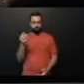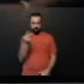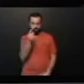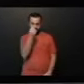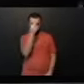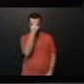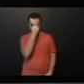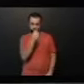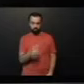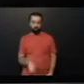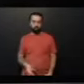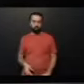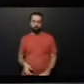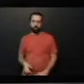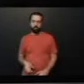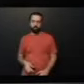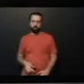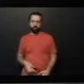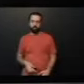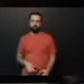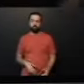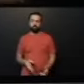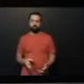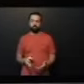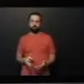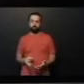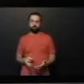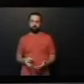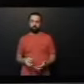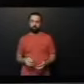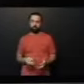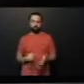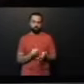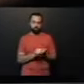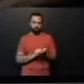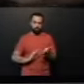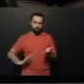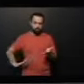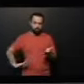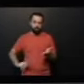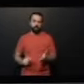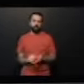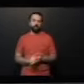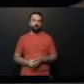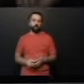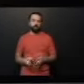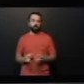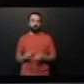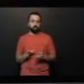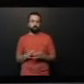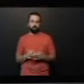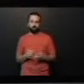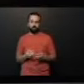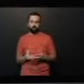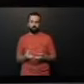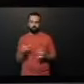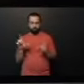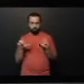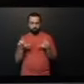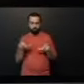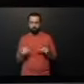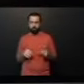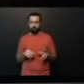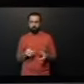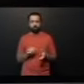memorizando. O que nós aprendemos na aula de hoje? As tarefinhas da nossa videoaula e a tarefinha que vocês